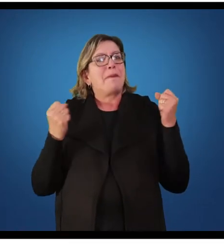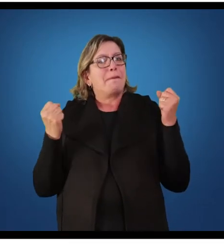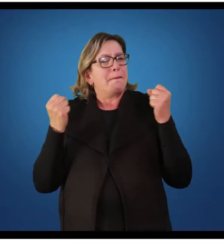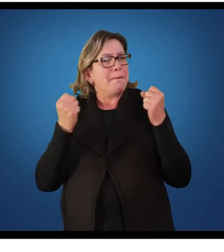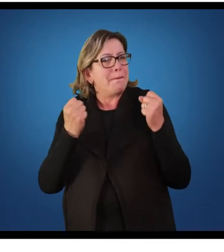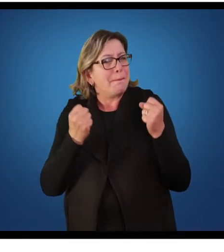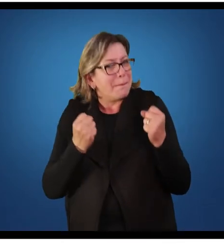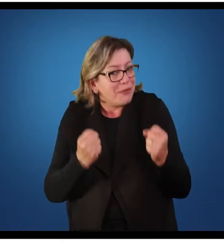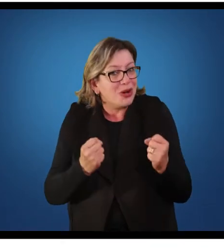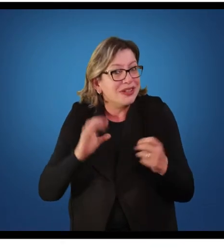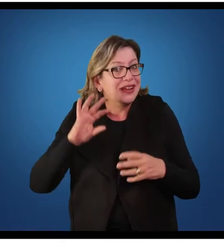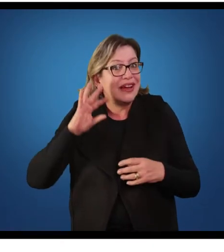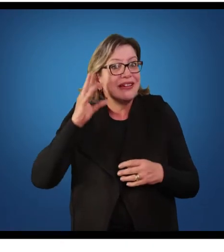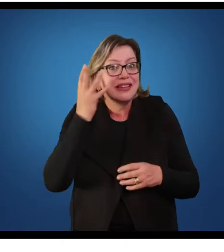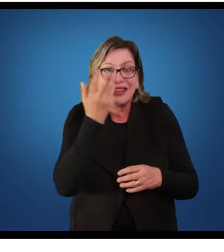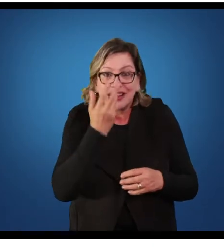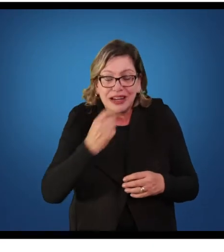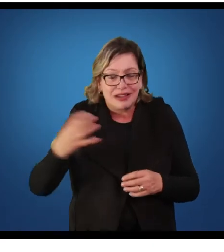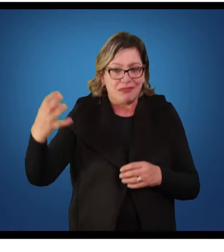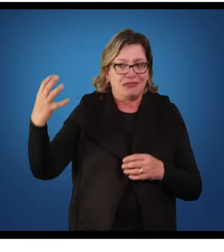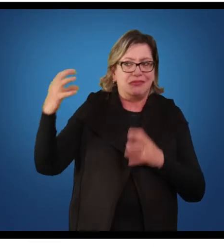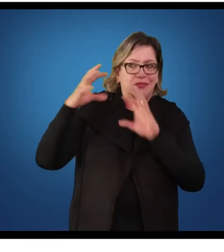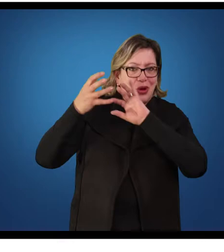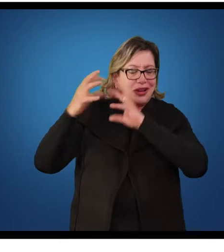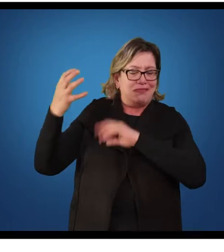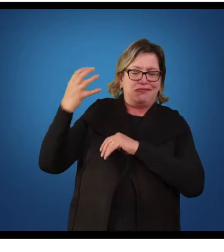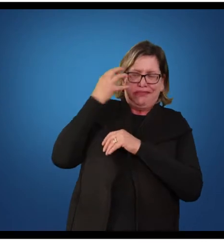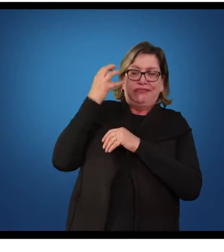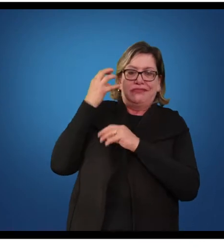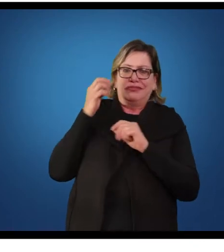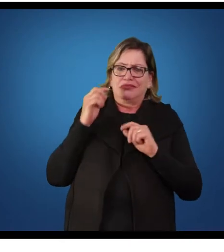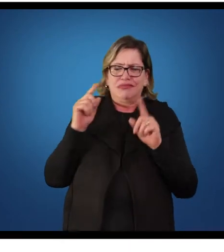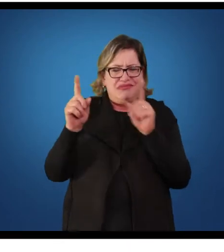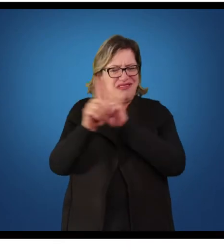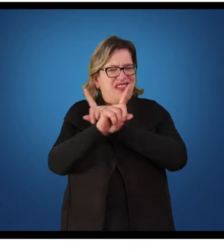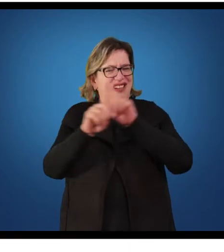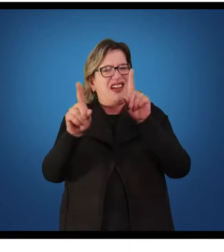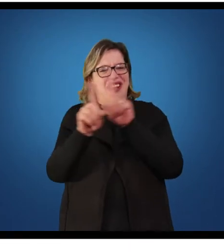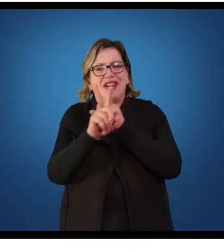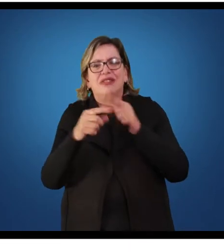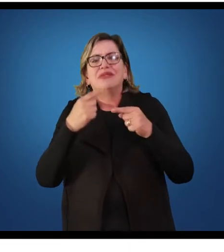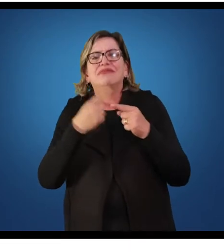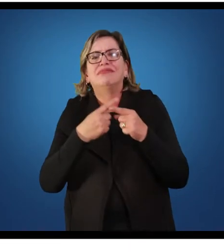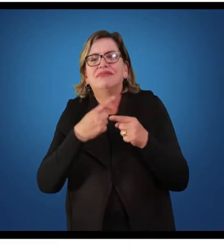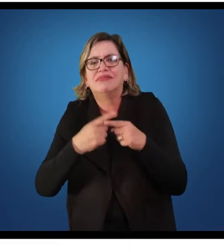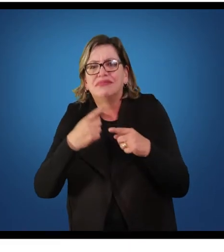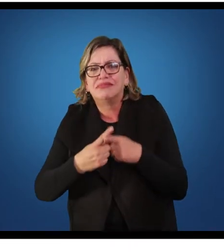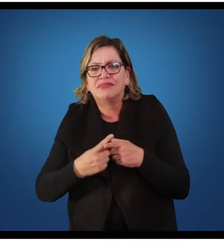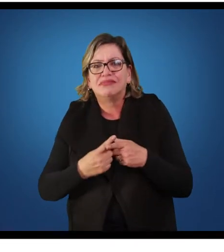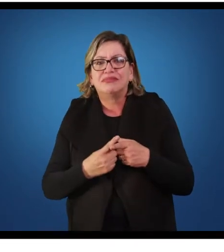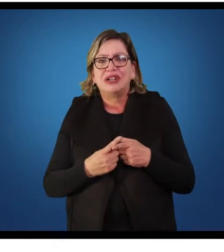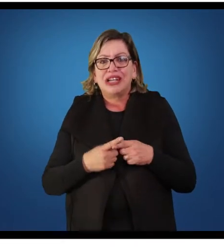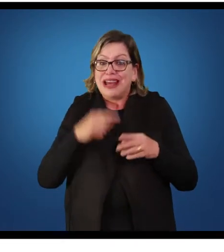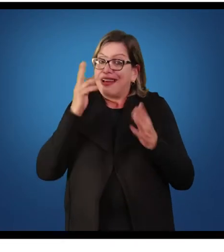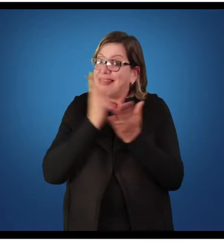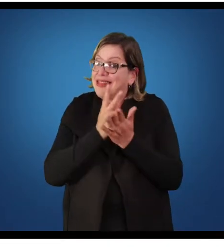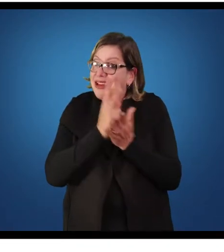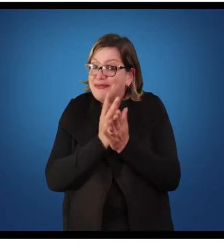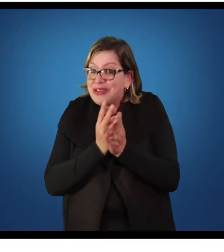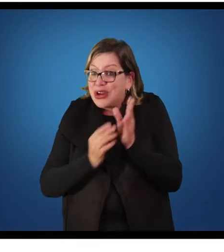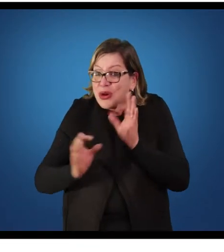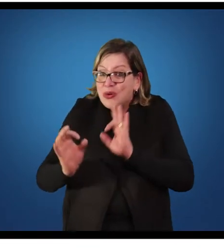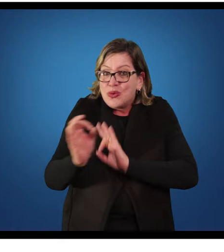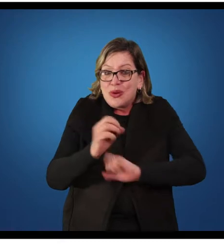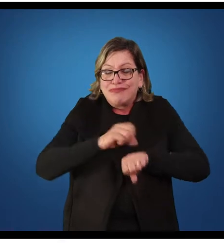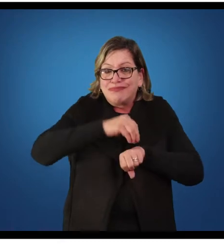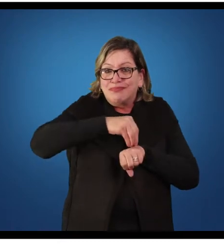risco de a criança levar uma bolada. Não, não corre o risco, por quê? Porque você vai, só vai levar